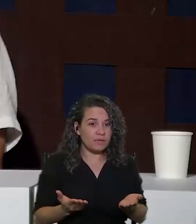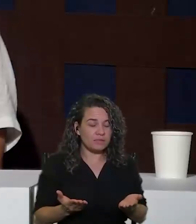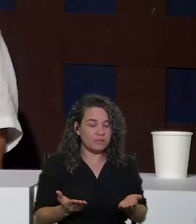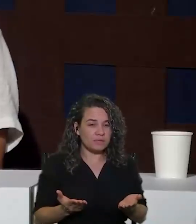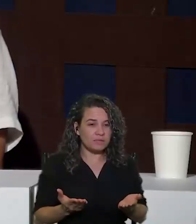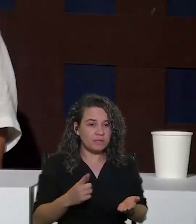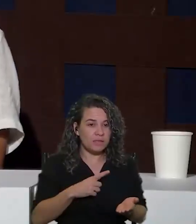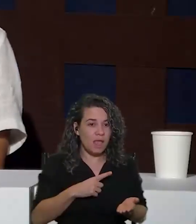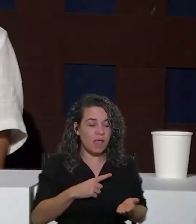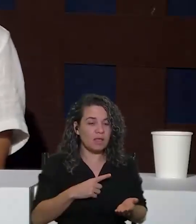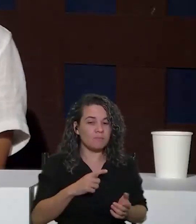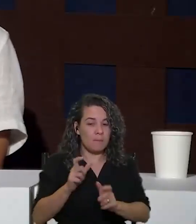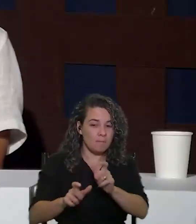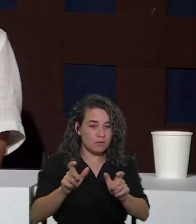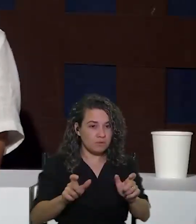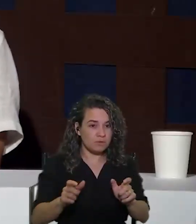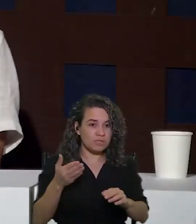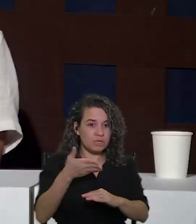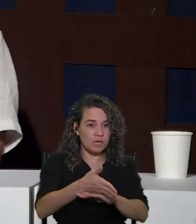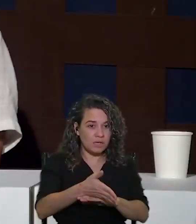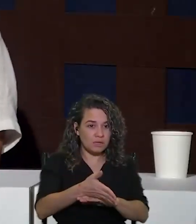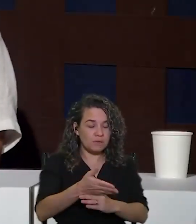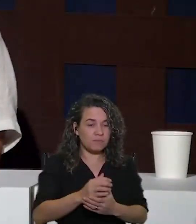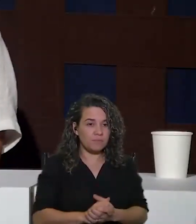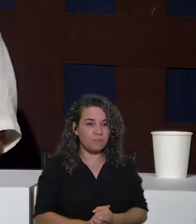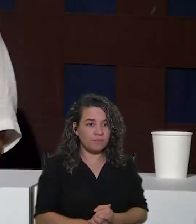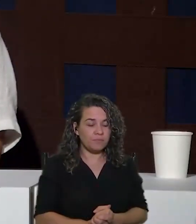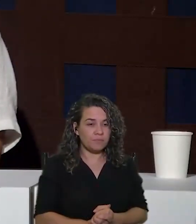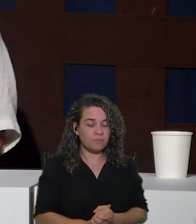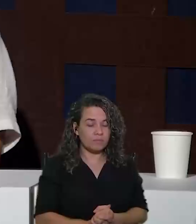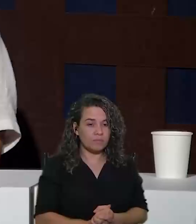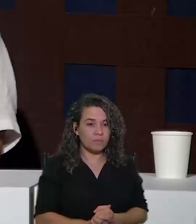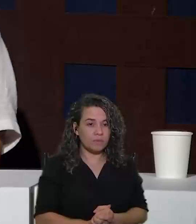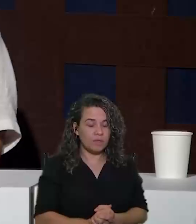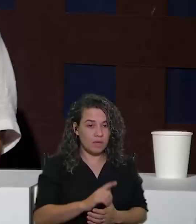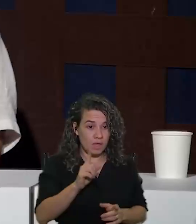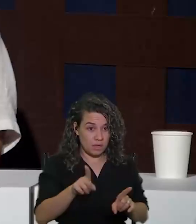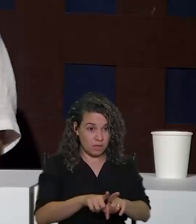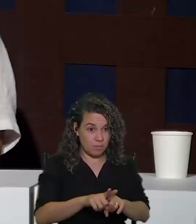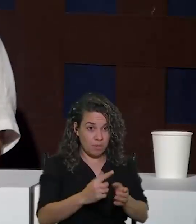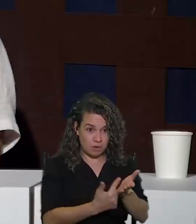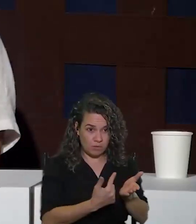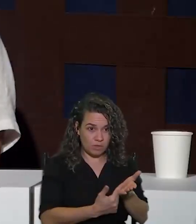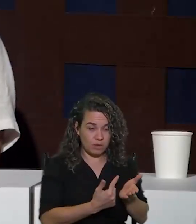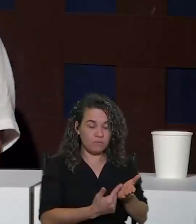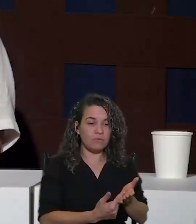E é também um livro, já me encaminhando para o final da minha fala, é também um